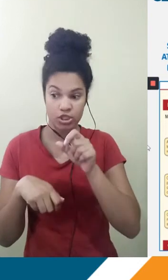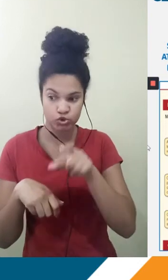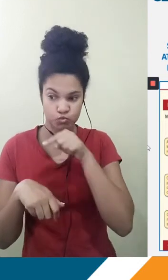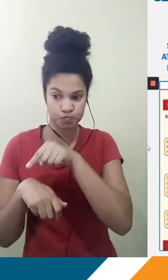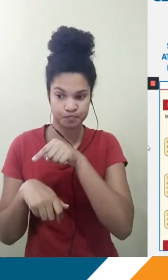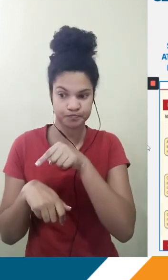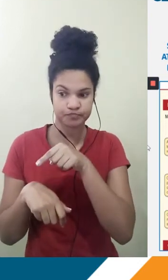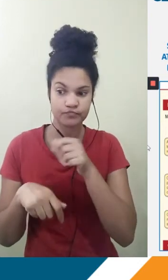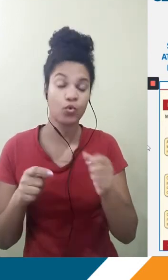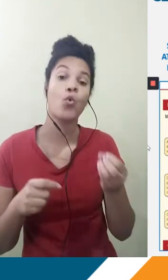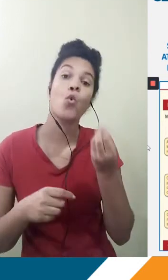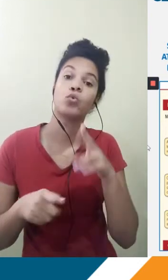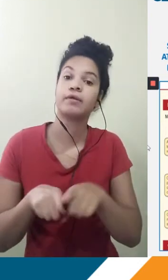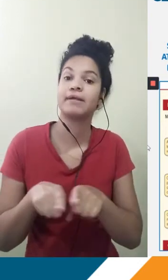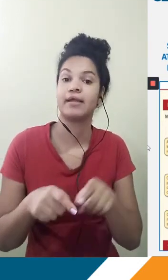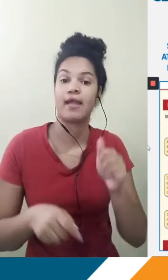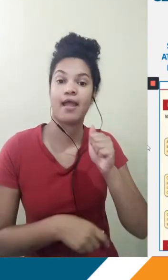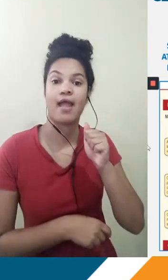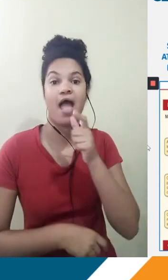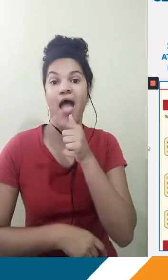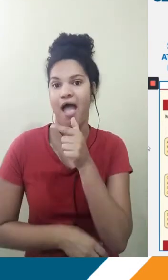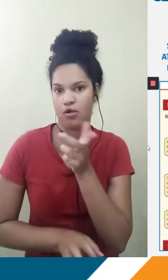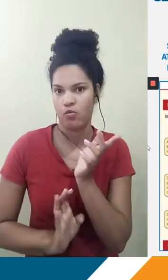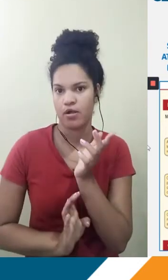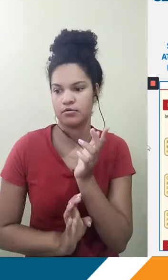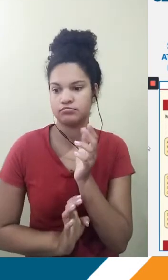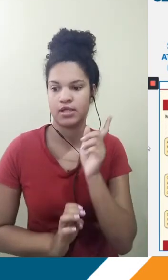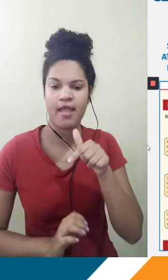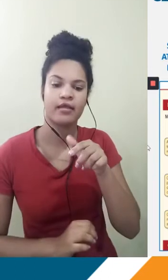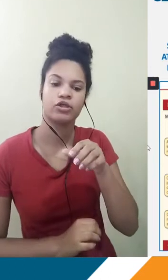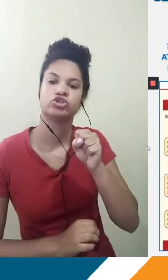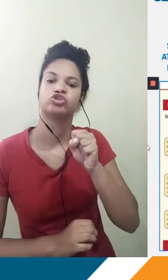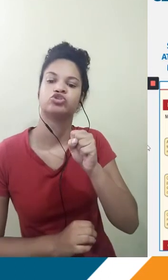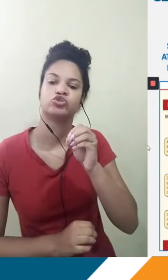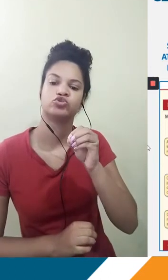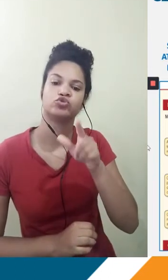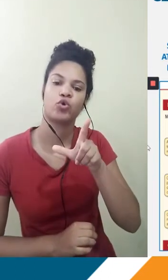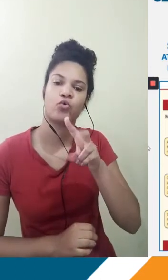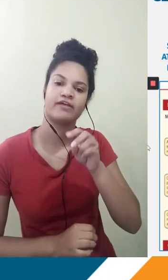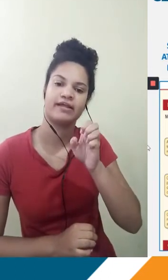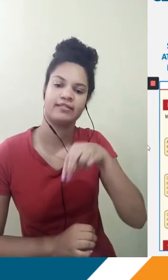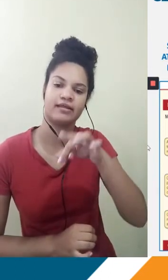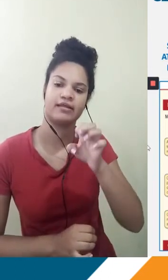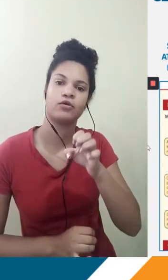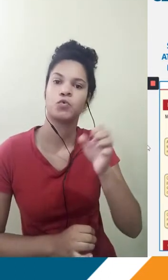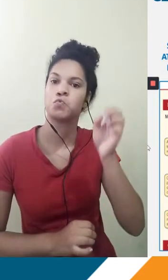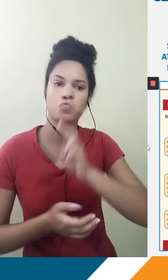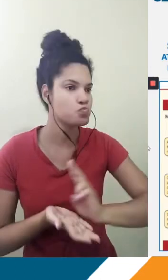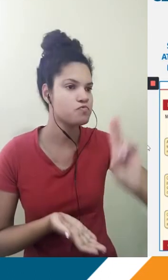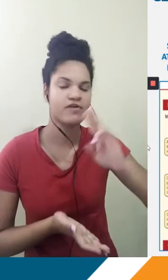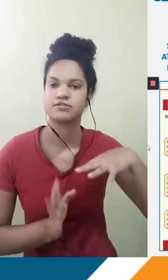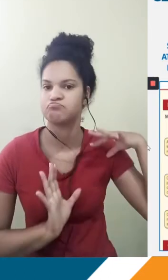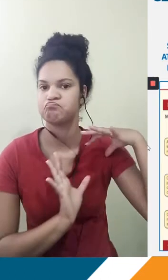universal. Então, se você pegar essas três cores, por exemplo, no experimento, e pingar as mesmas concentrações, as